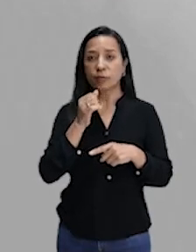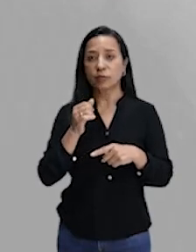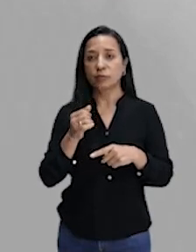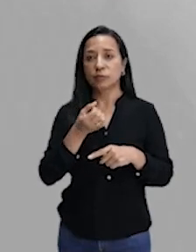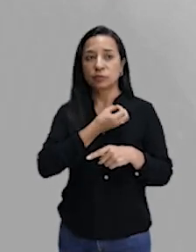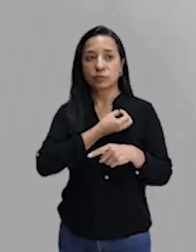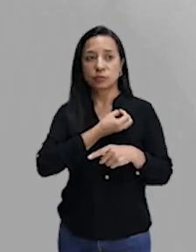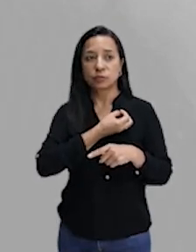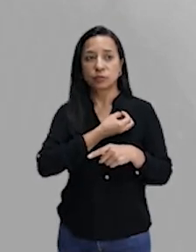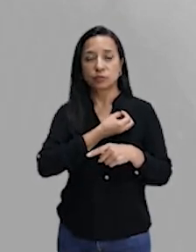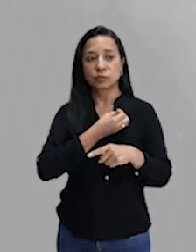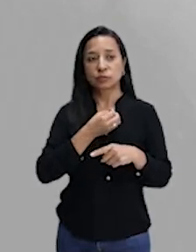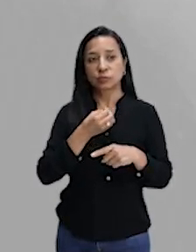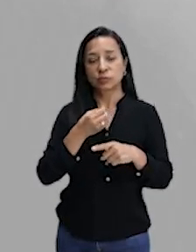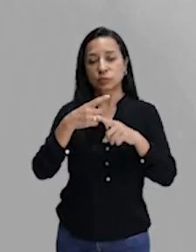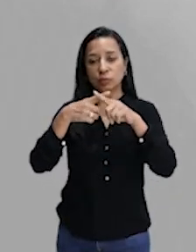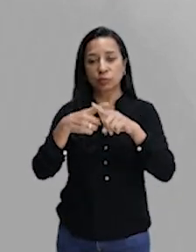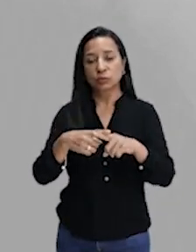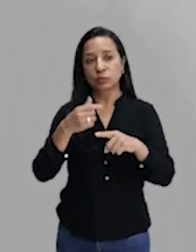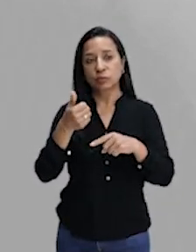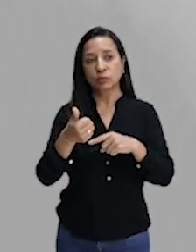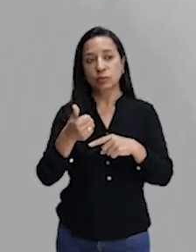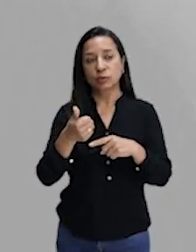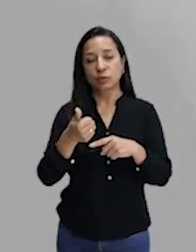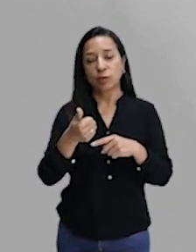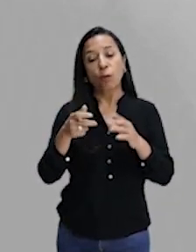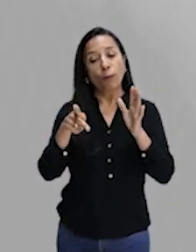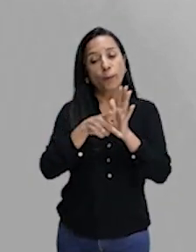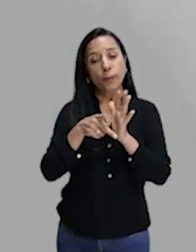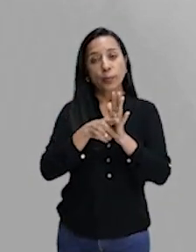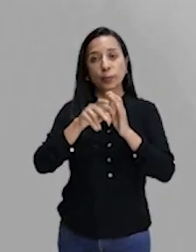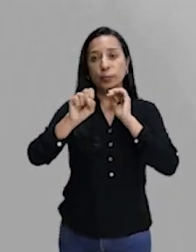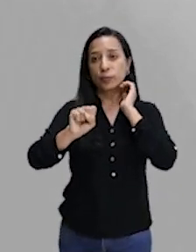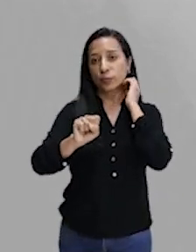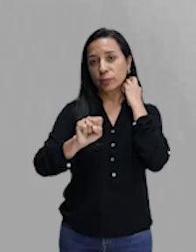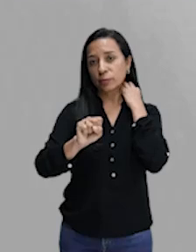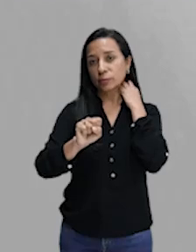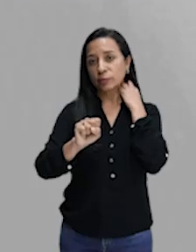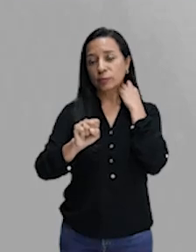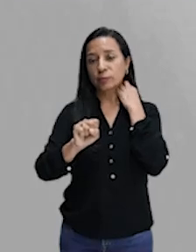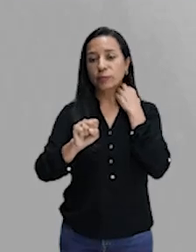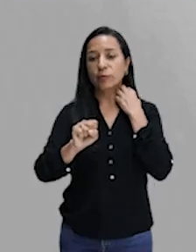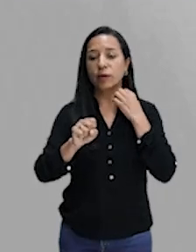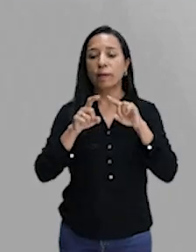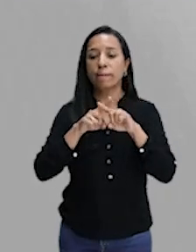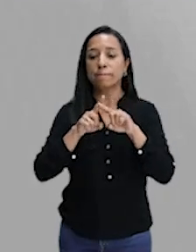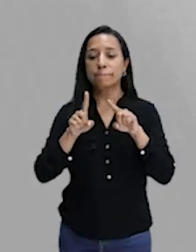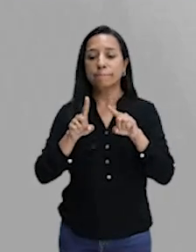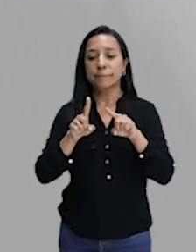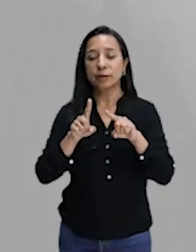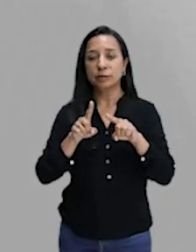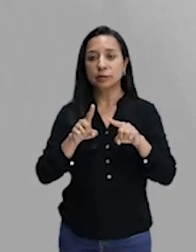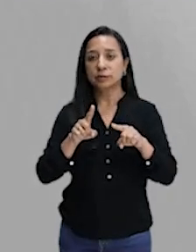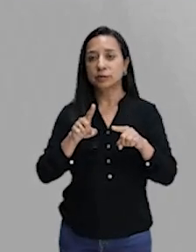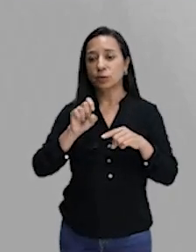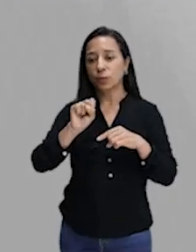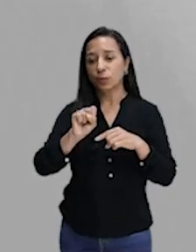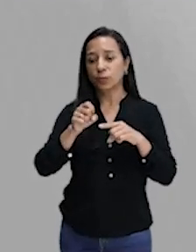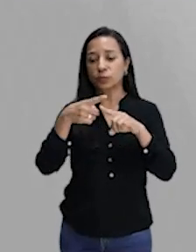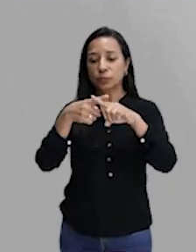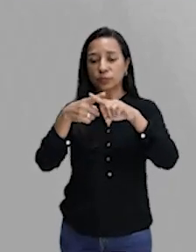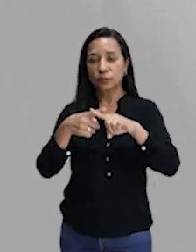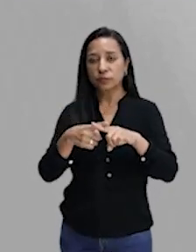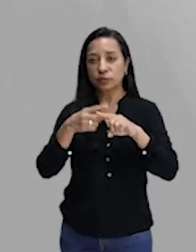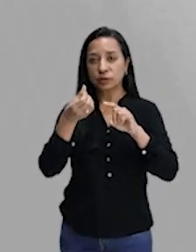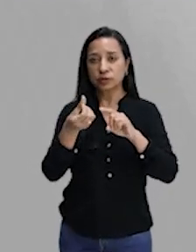que eu multiplico por um que chega perto de 8 poderia ser o próprio oito Mas oito vezes seis né aí a gente vai